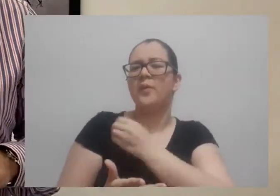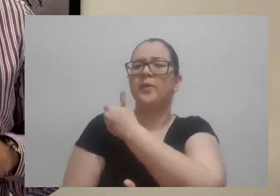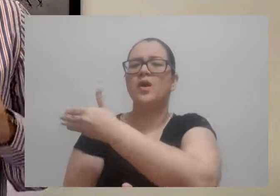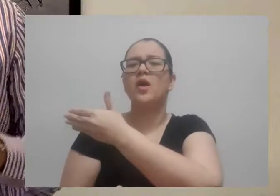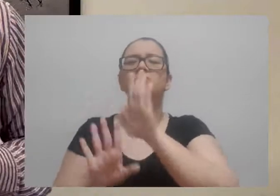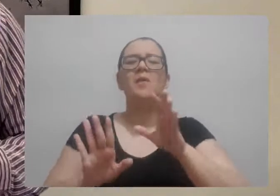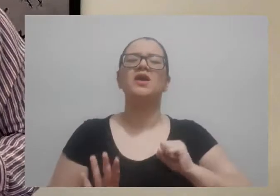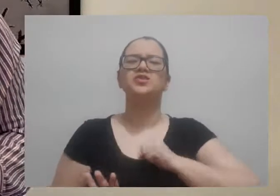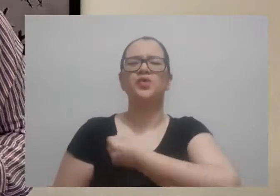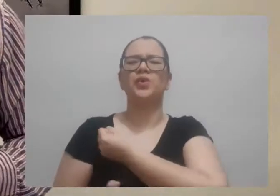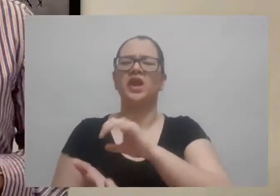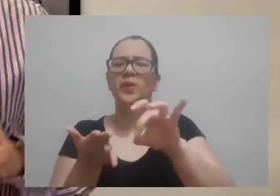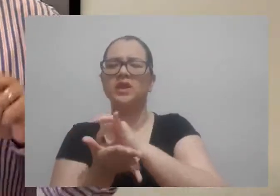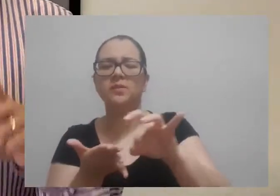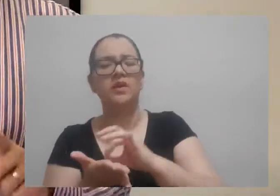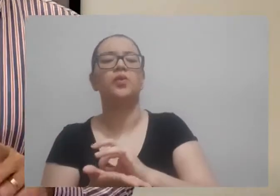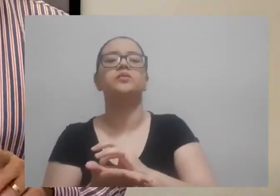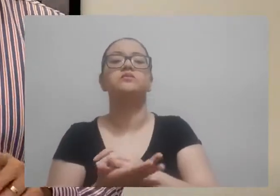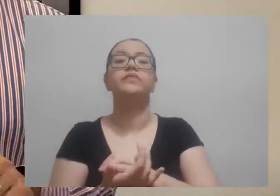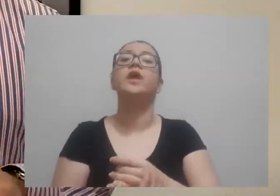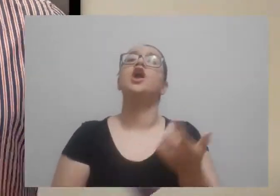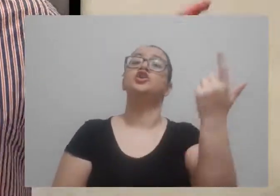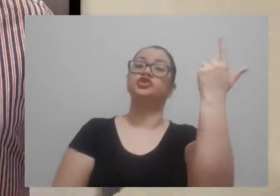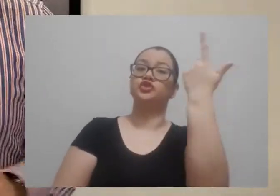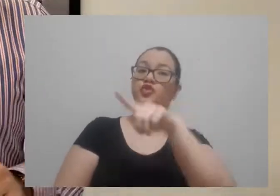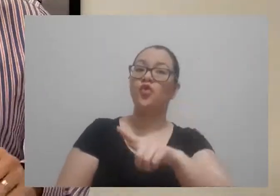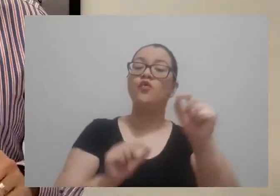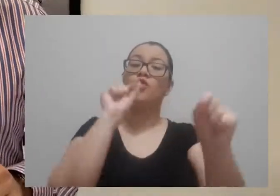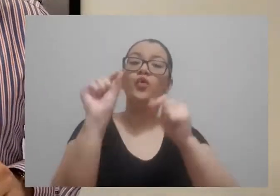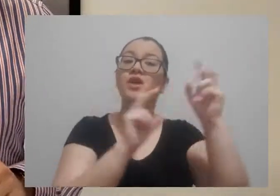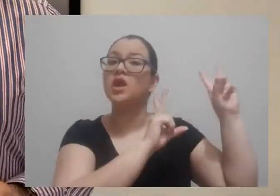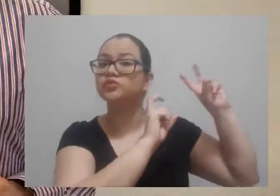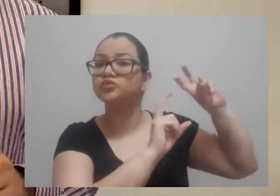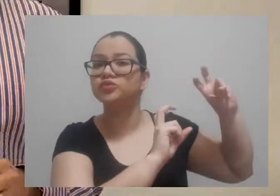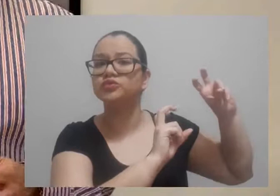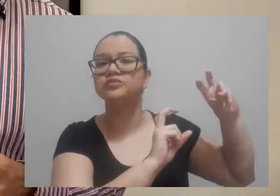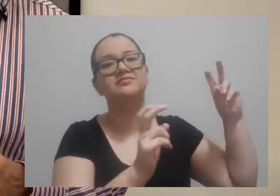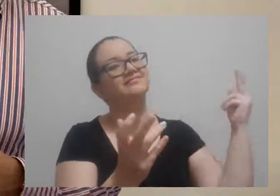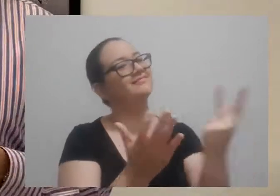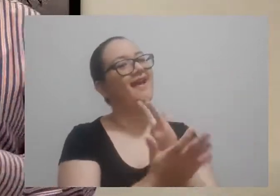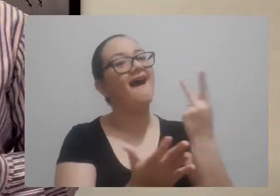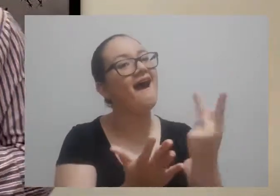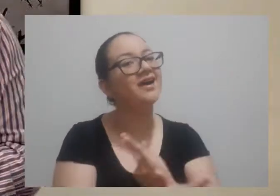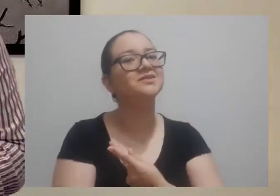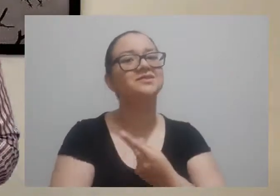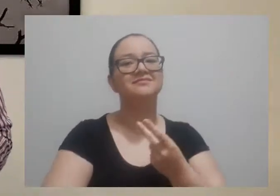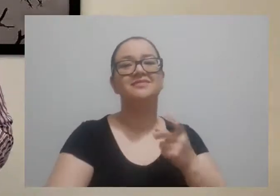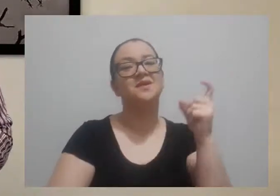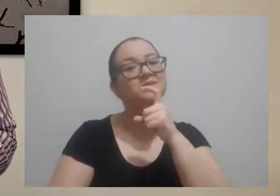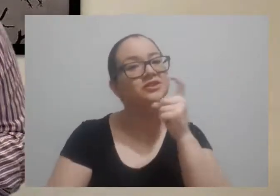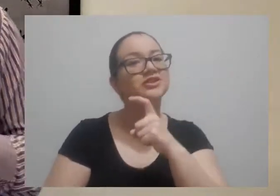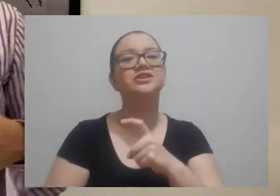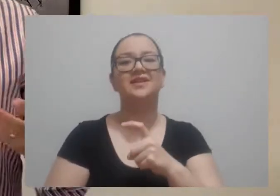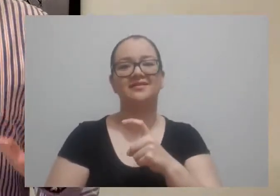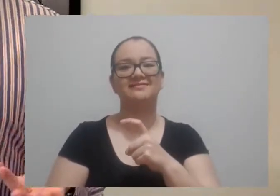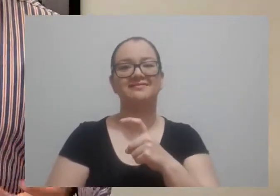Mais uma vez, o que eles ouviram não era verdade. As escrituras do Antigo Testamento traziam